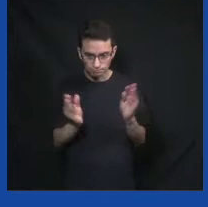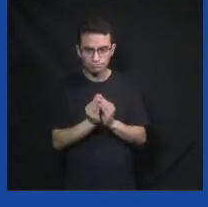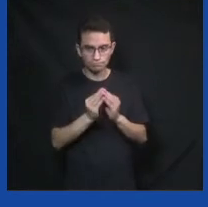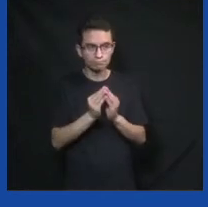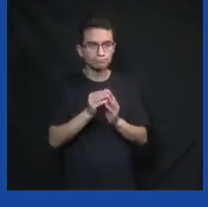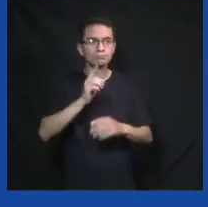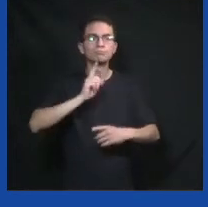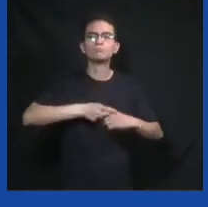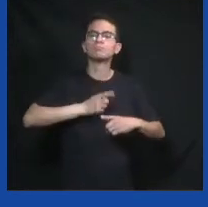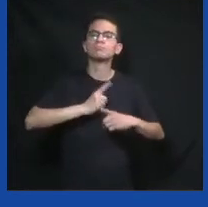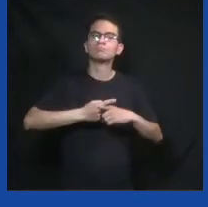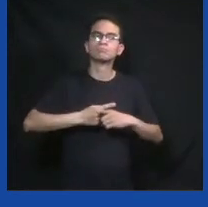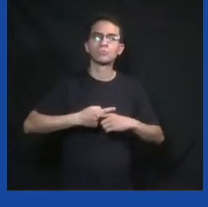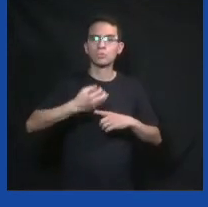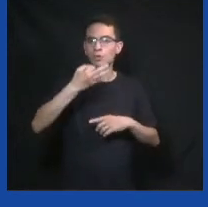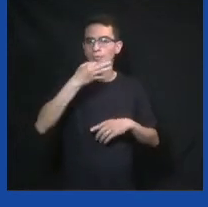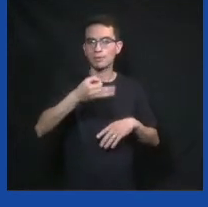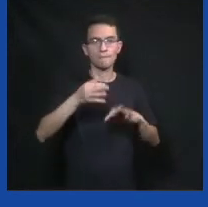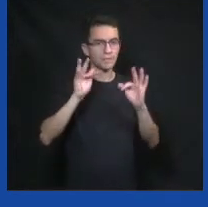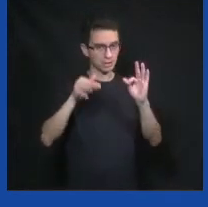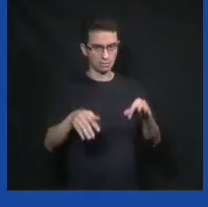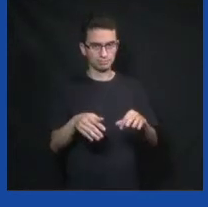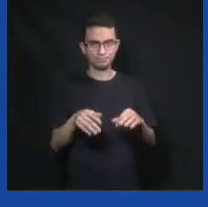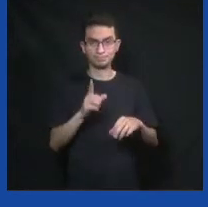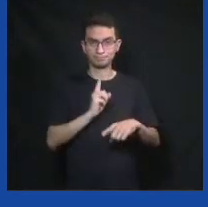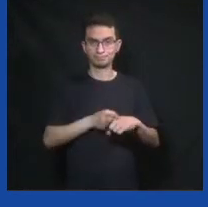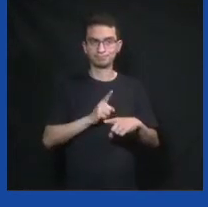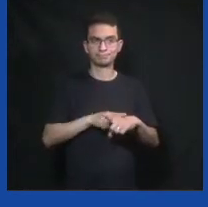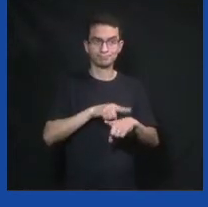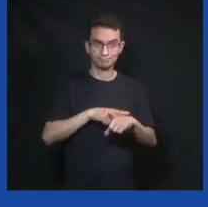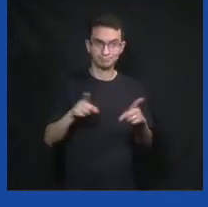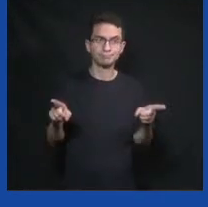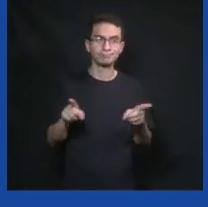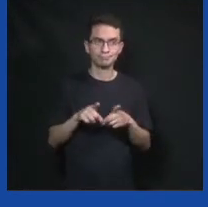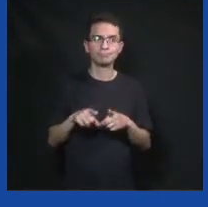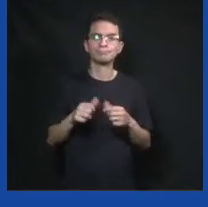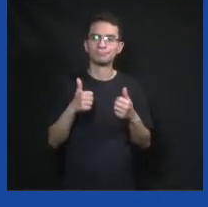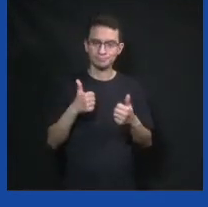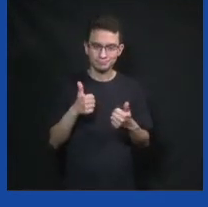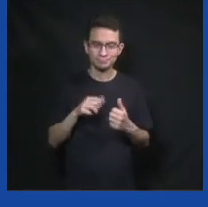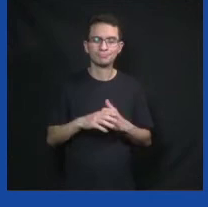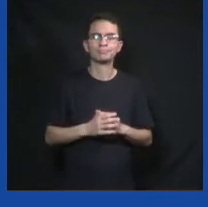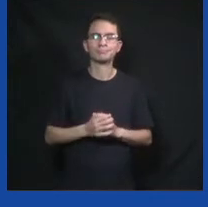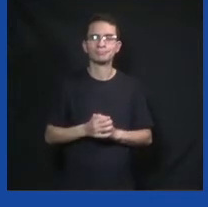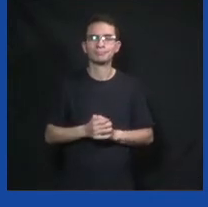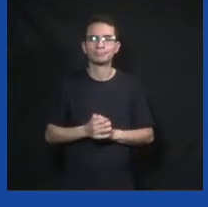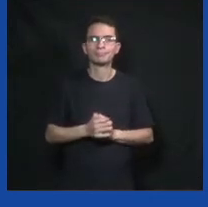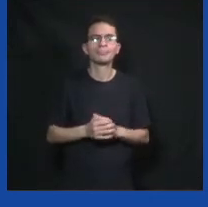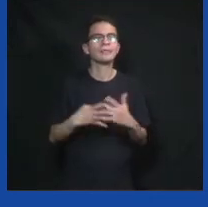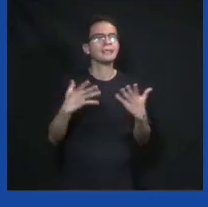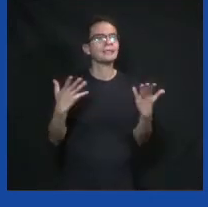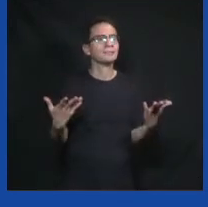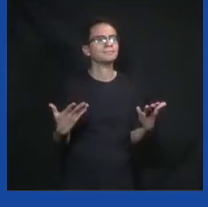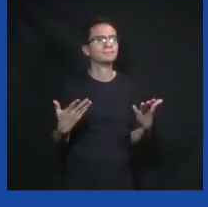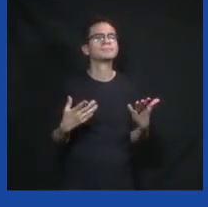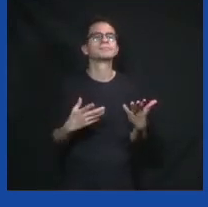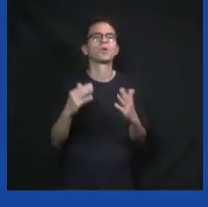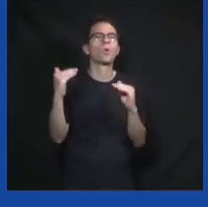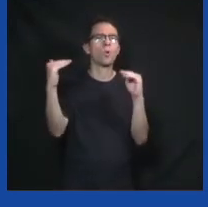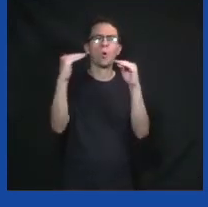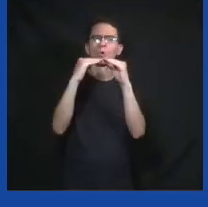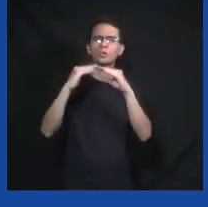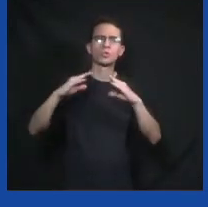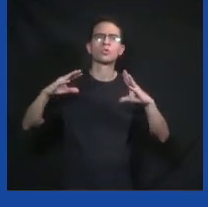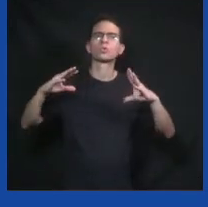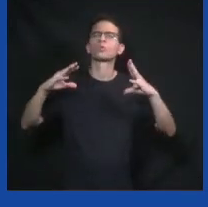fazer uma colocação final para vocês, tá? Legal. Bem, vamos lá, Diego. Bom, bora lá. Assina embaixo tudo que o Dantas